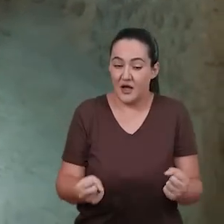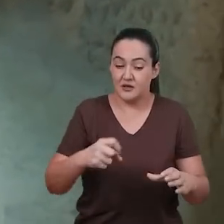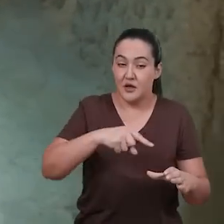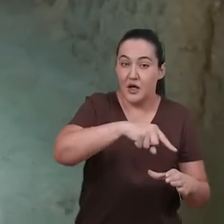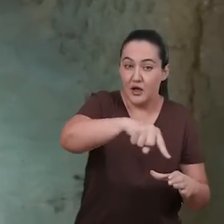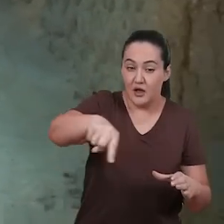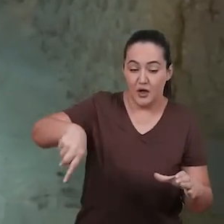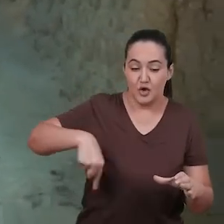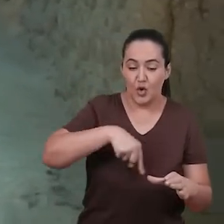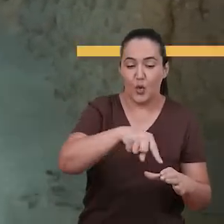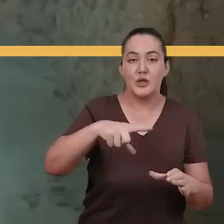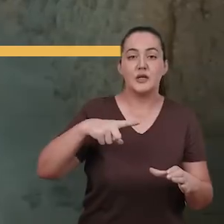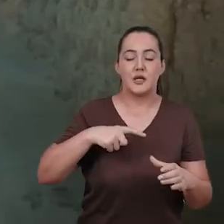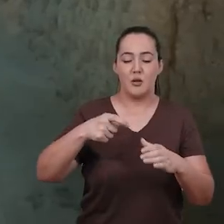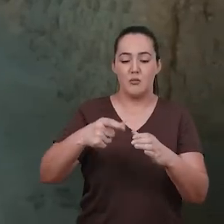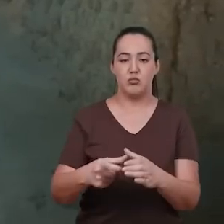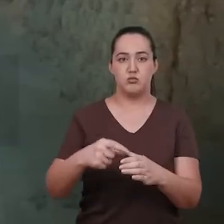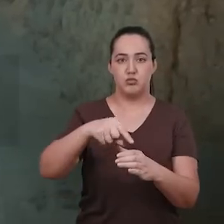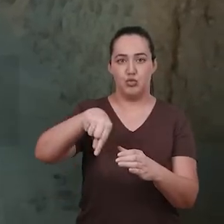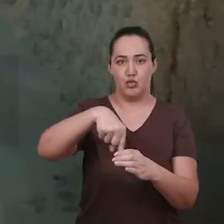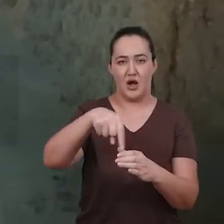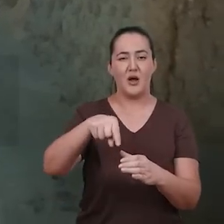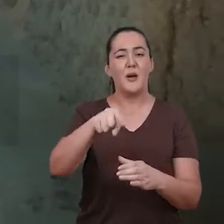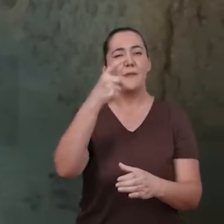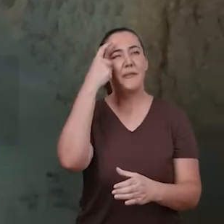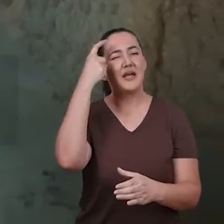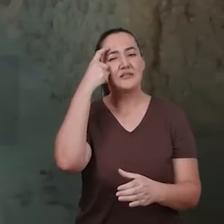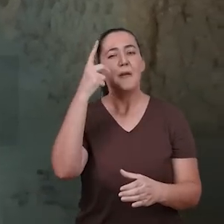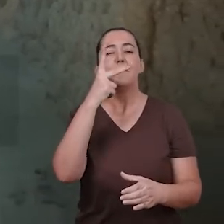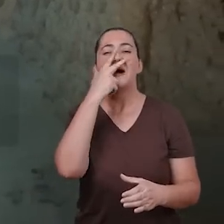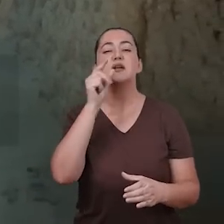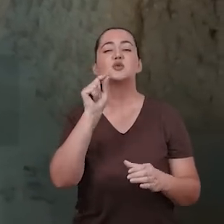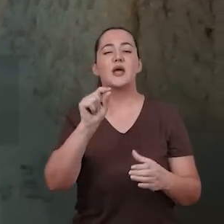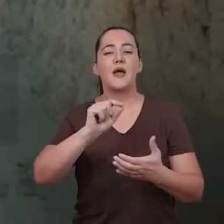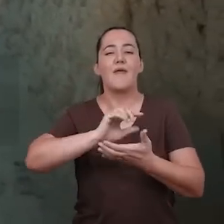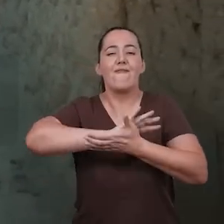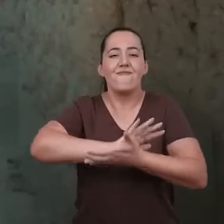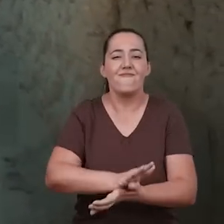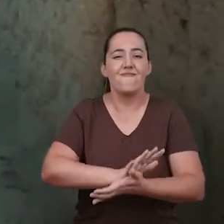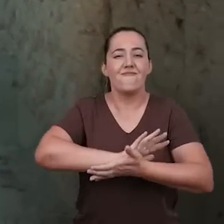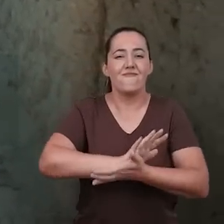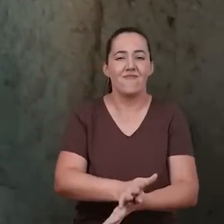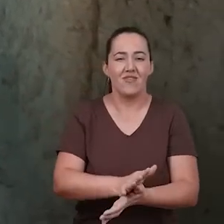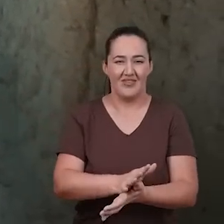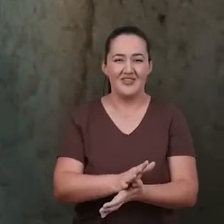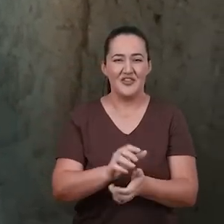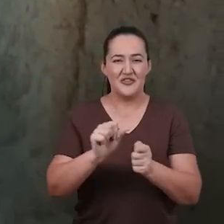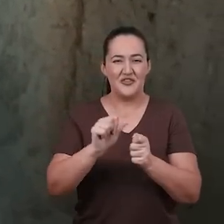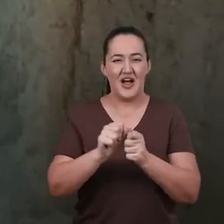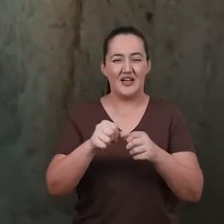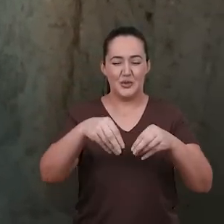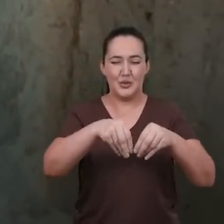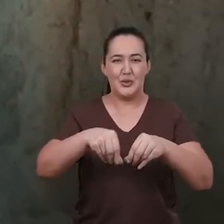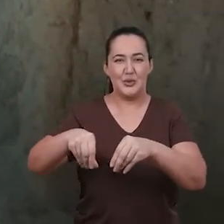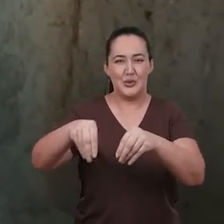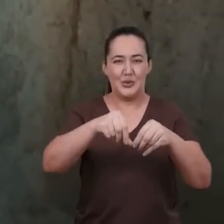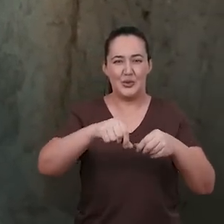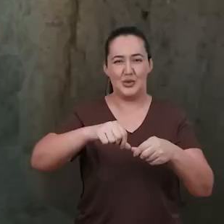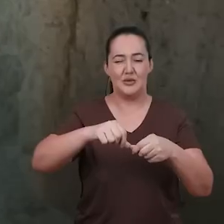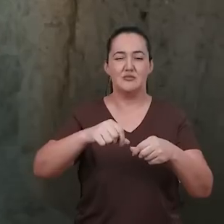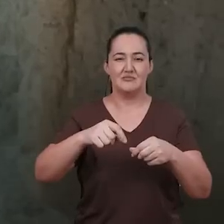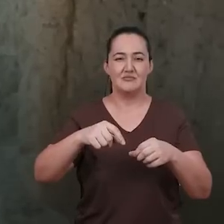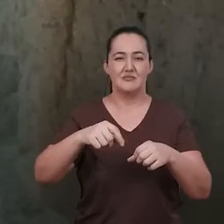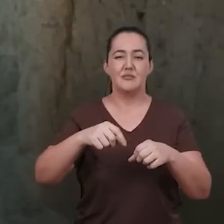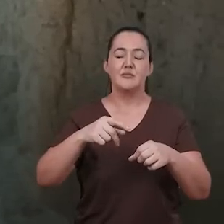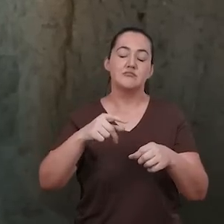pesada, redonda, com um buraco no meio, que alguns podem pensar até que seria uma pedra de moinho. De fato, parece uma pedra de moinho,